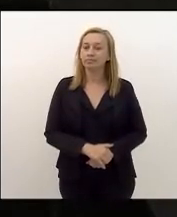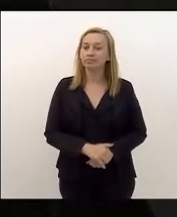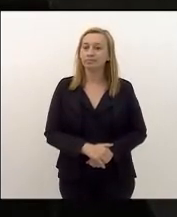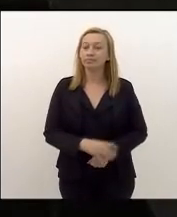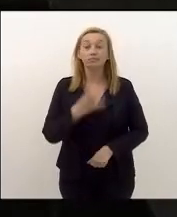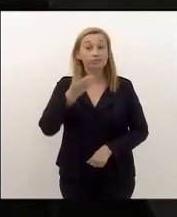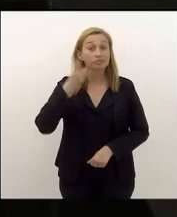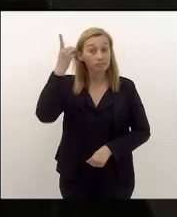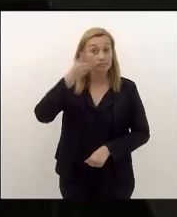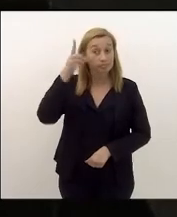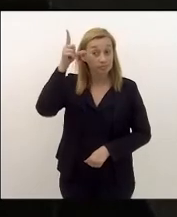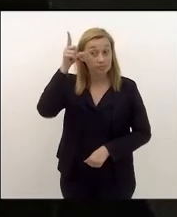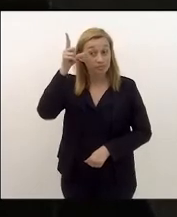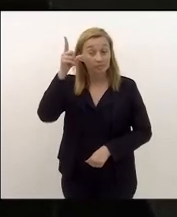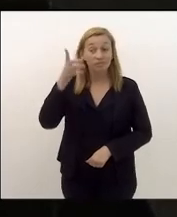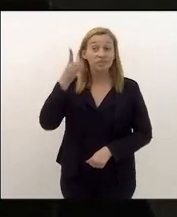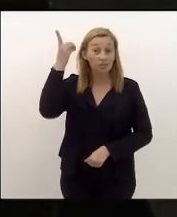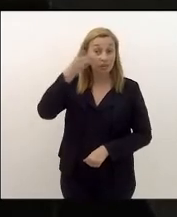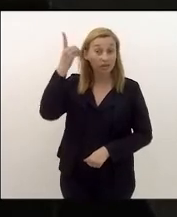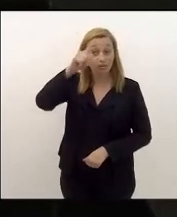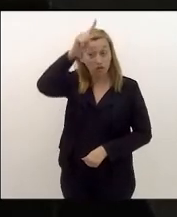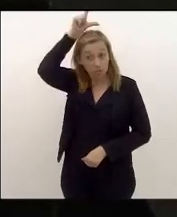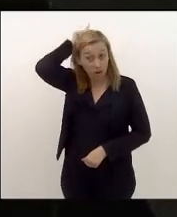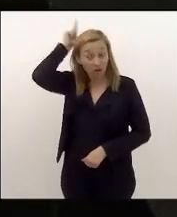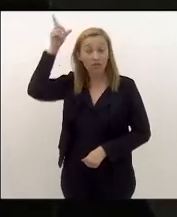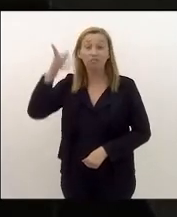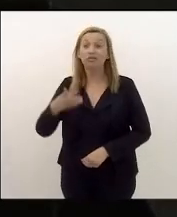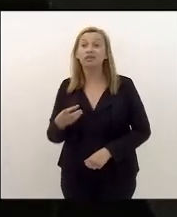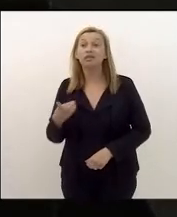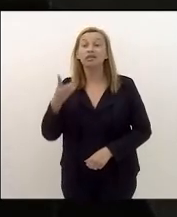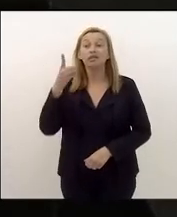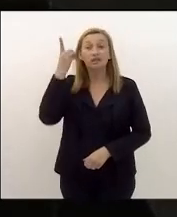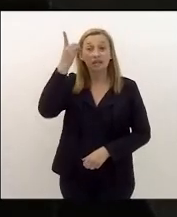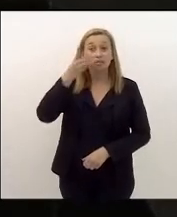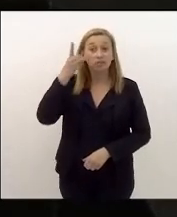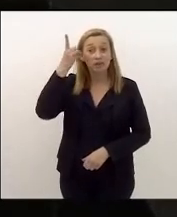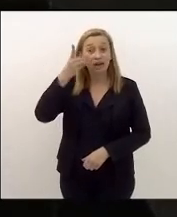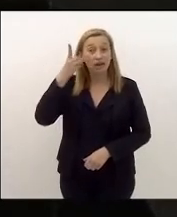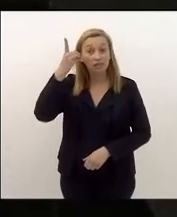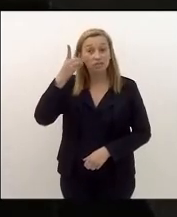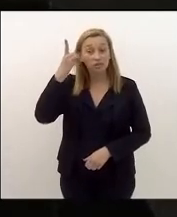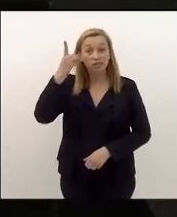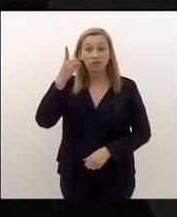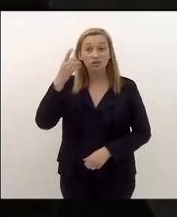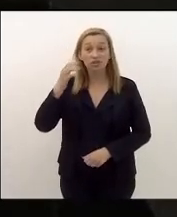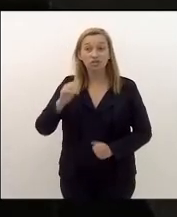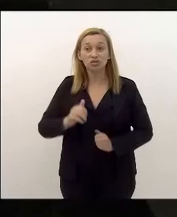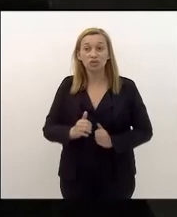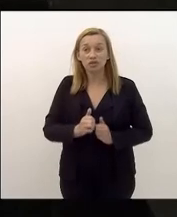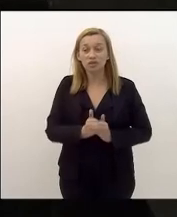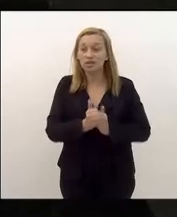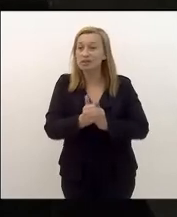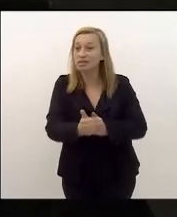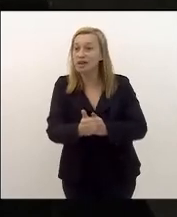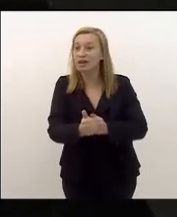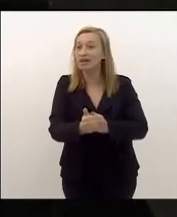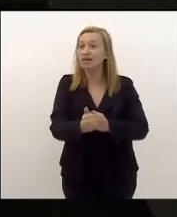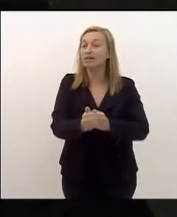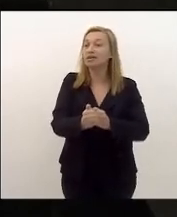Deputada Lucinha, deputado Luiz Paulo, deputadas e deputados que seguem ainda no plenário